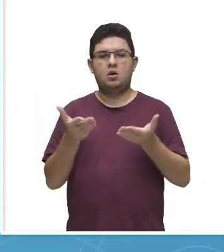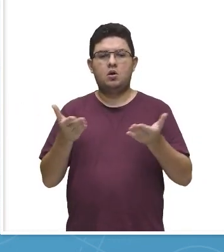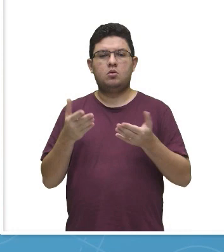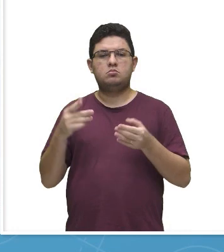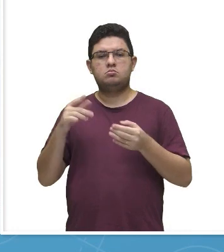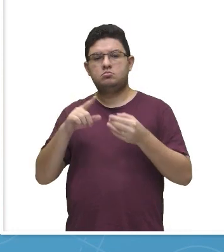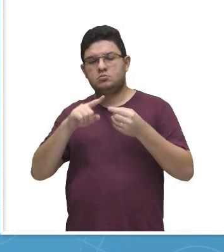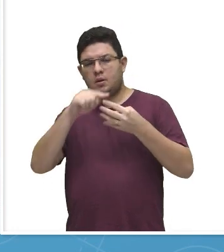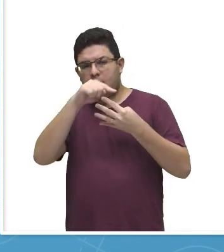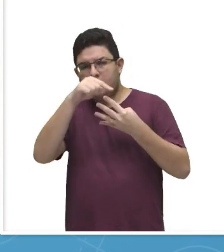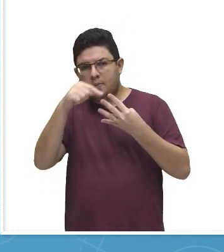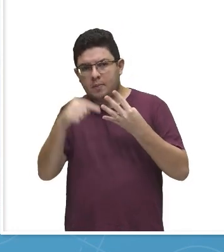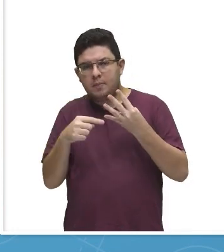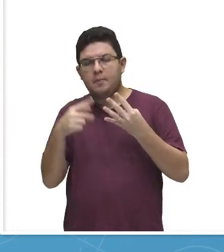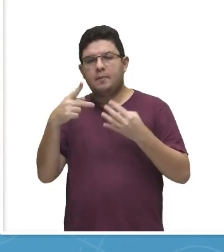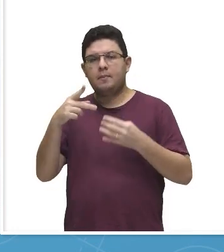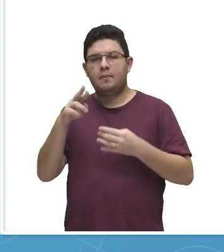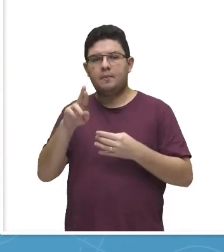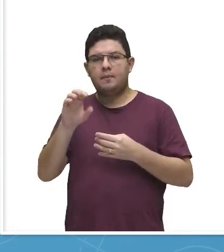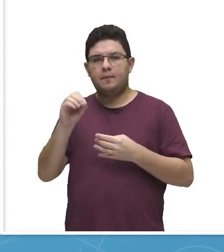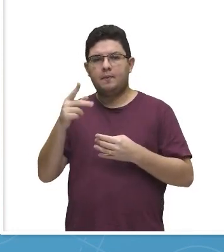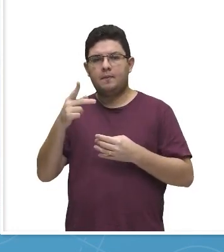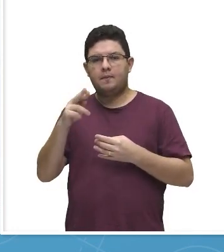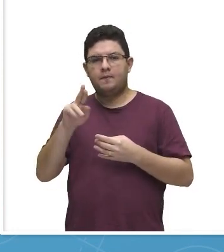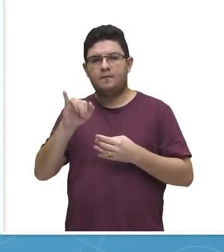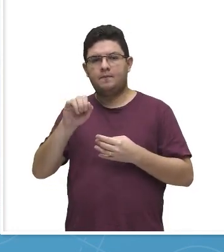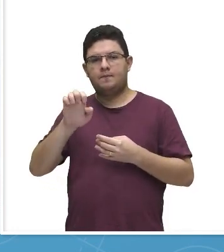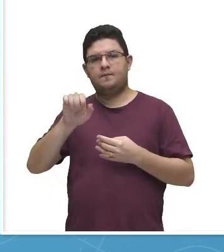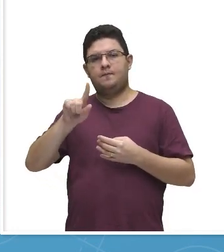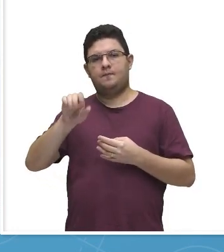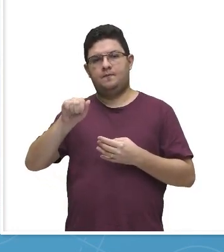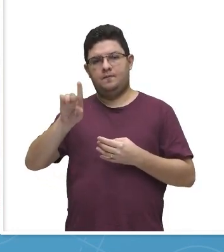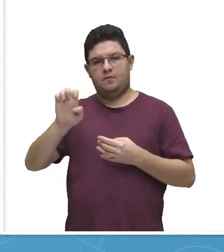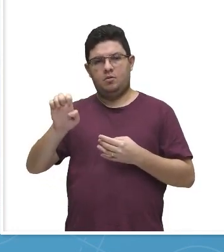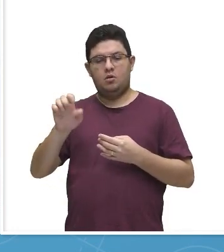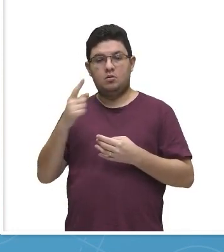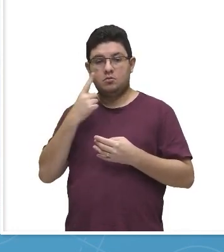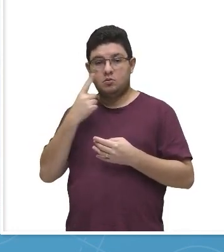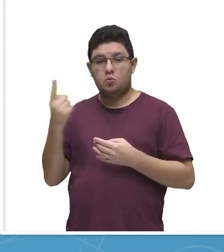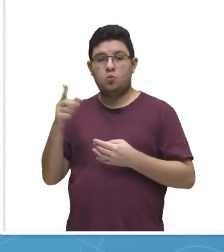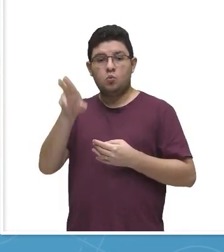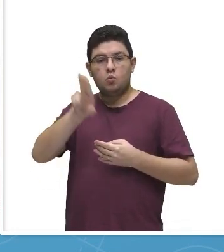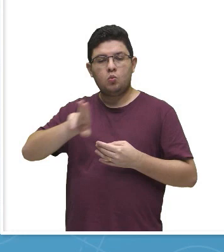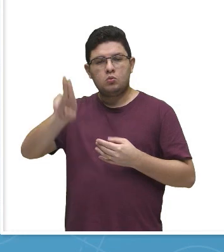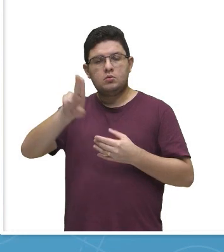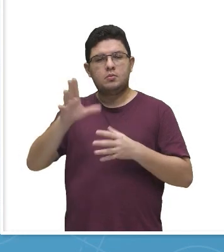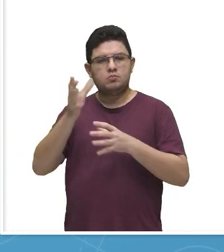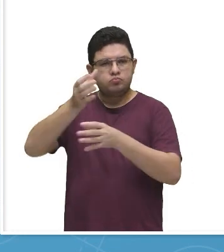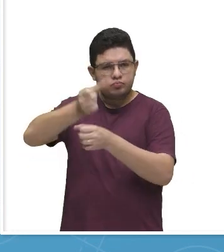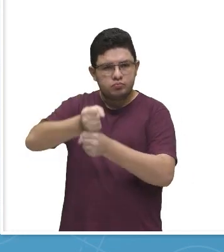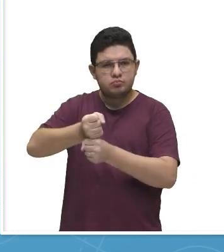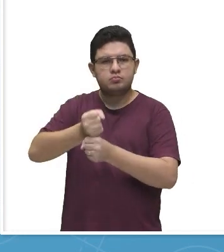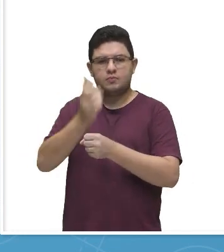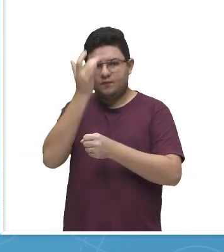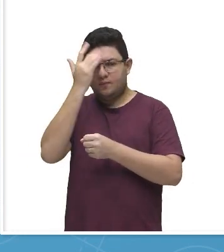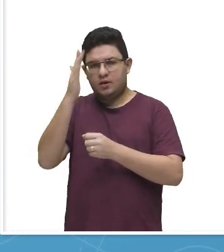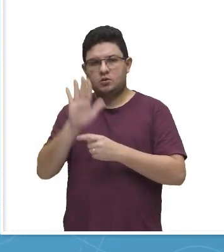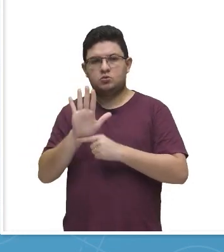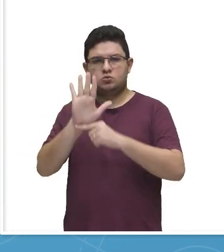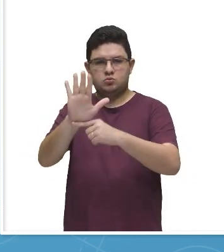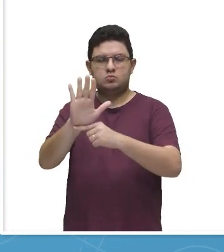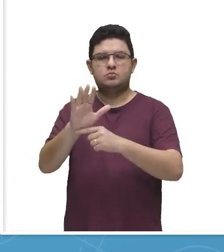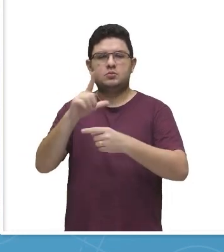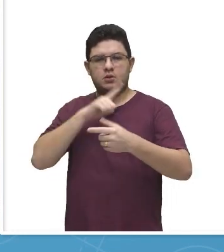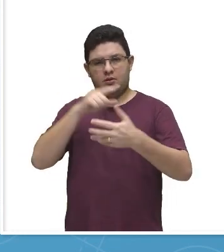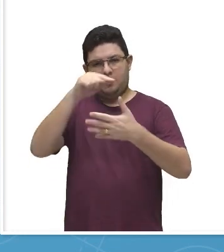né? As propriedades da potenciação são utilizadas para simplificar os cálculos. Há no total 5 propriedades. Então vamos ver a nossa